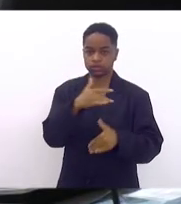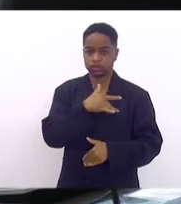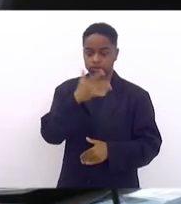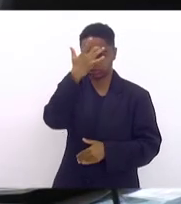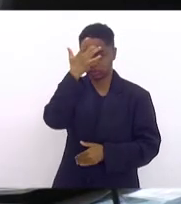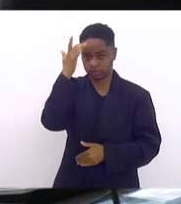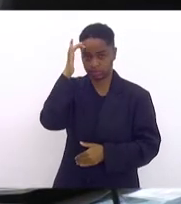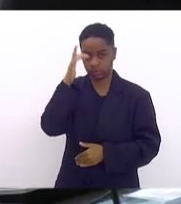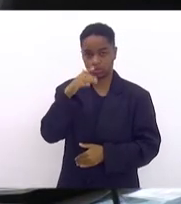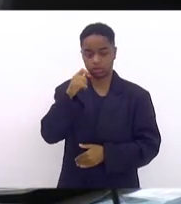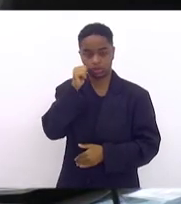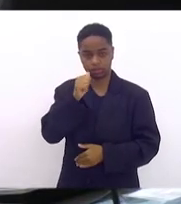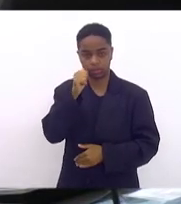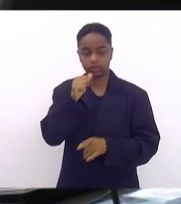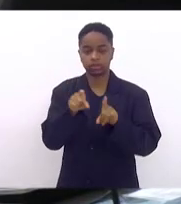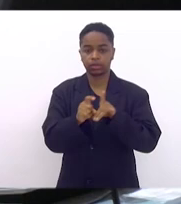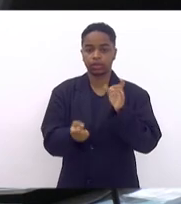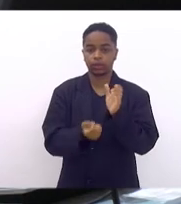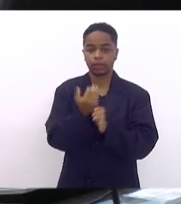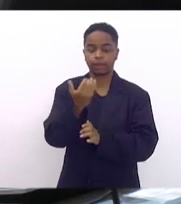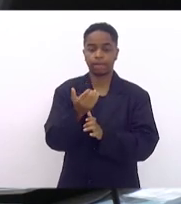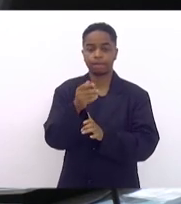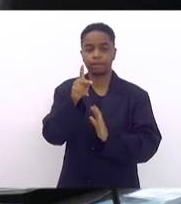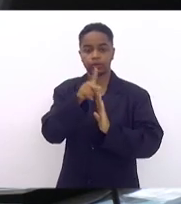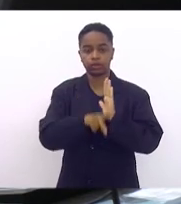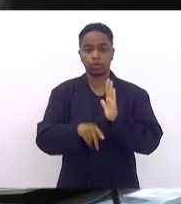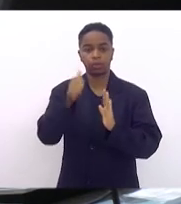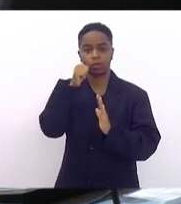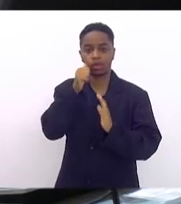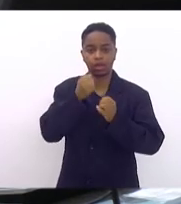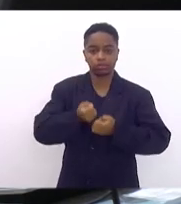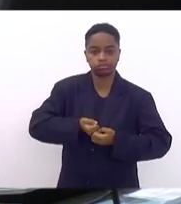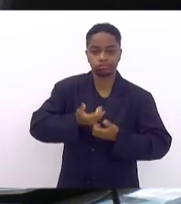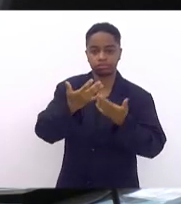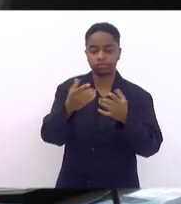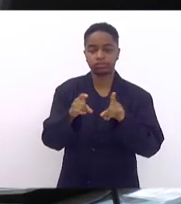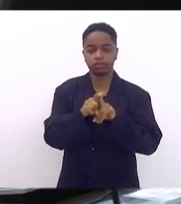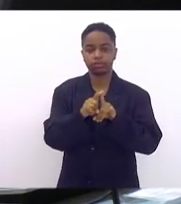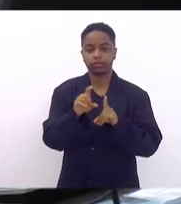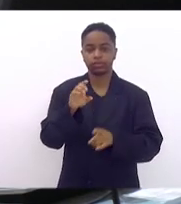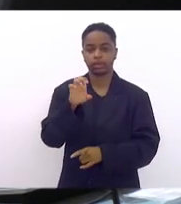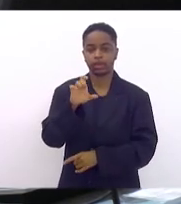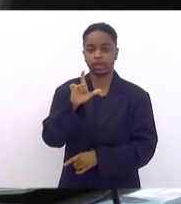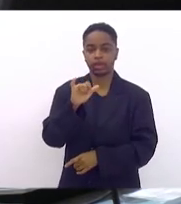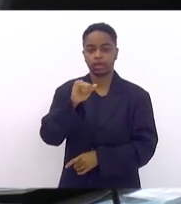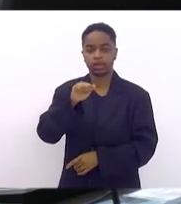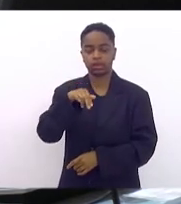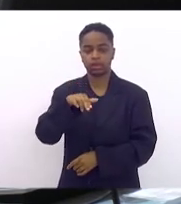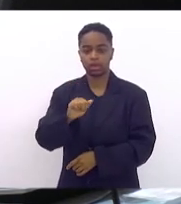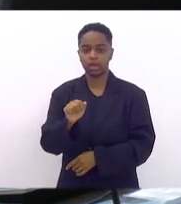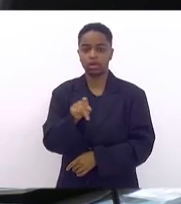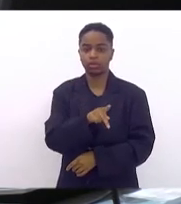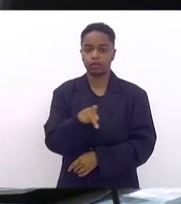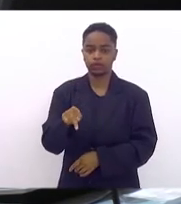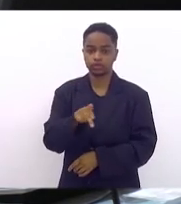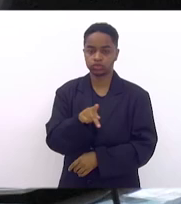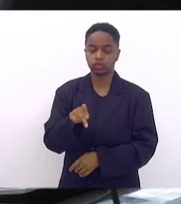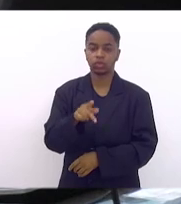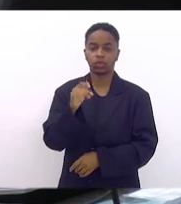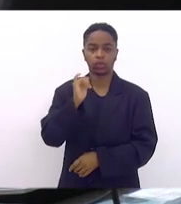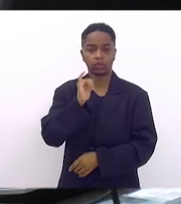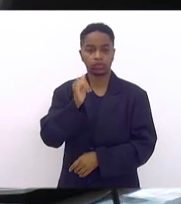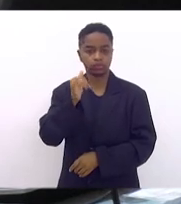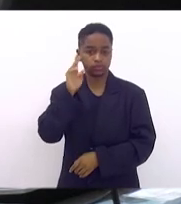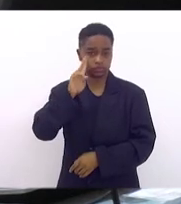e diretora do projeto Mulher Solta Tua Voz, da senhora Helena Rossi, professora, historiadora, educadora popular e